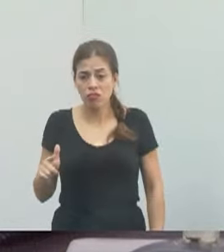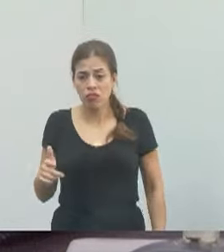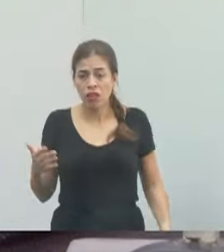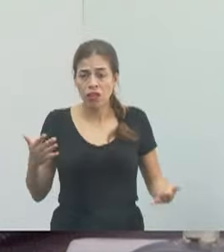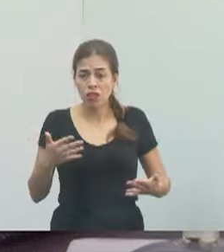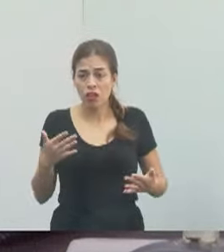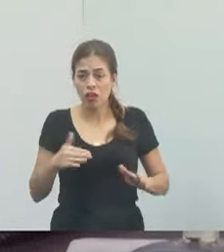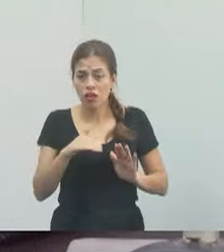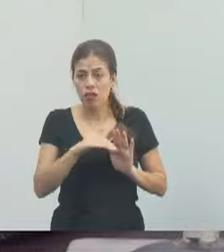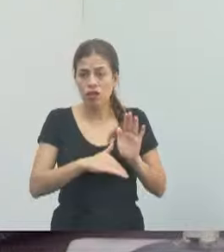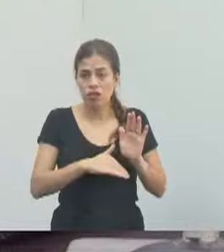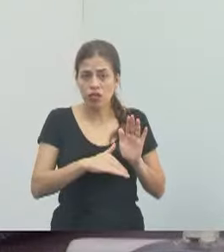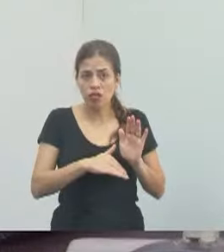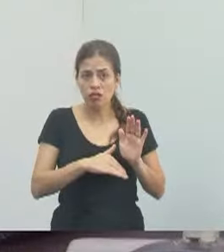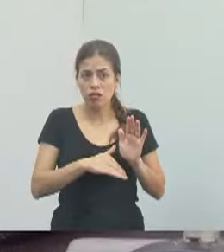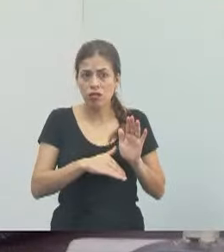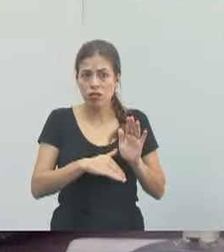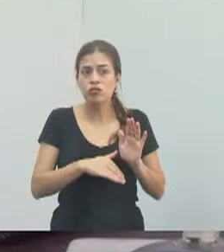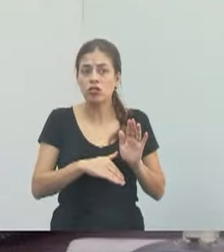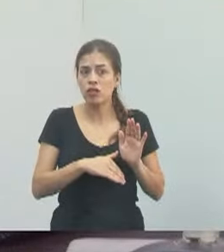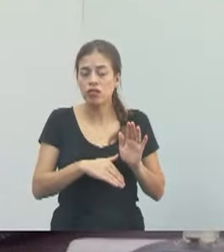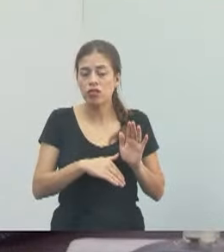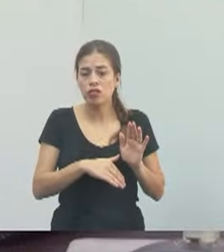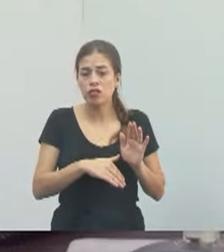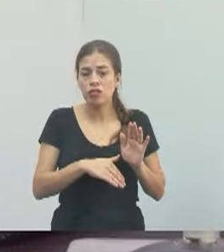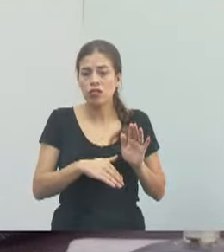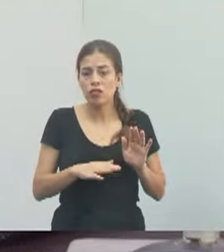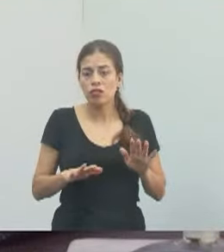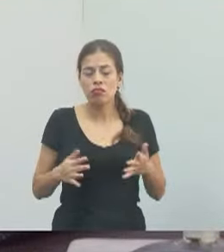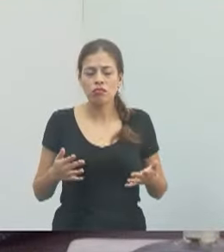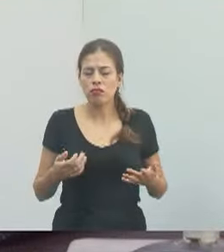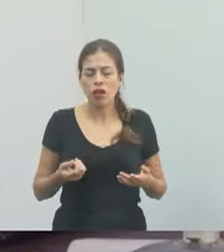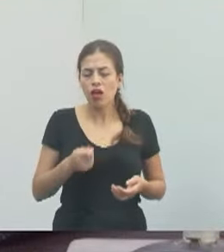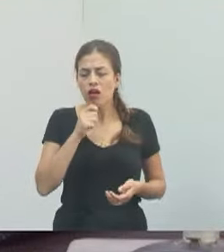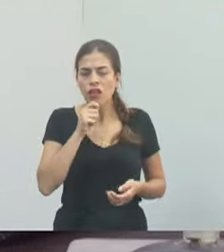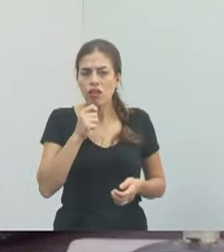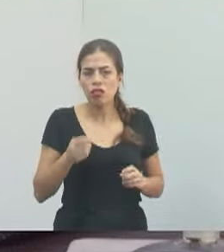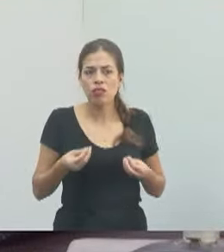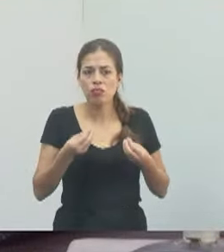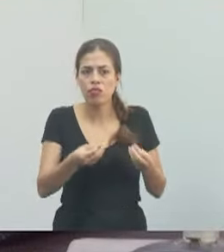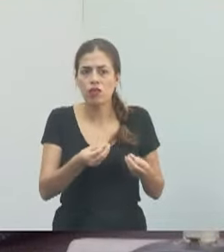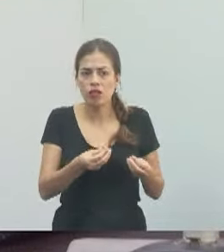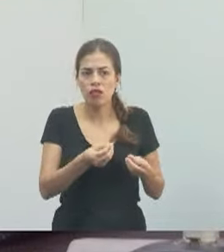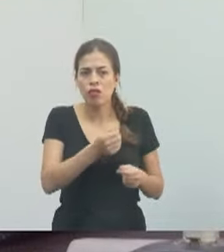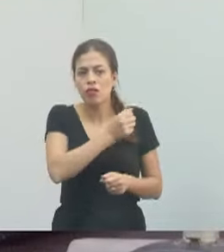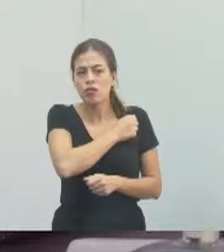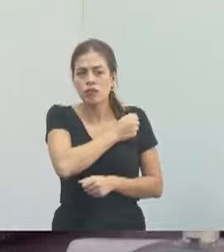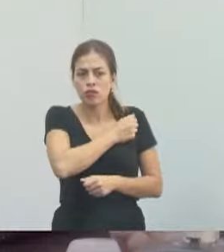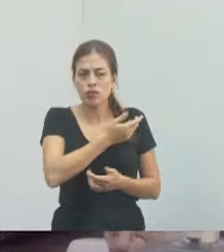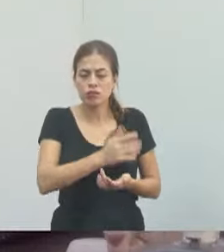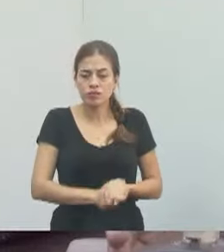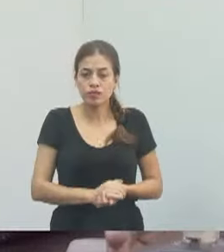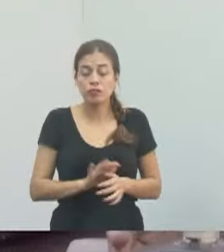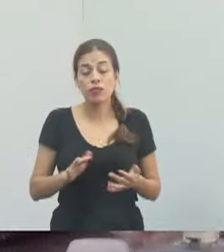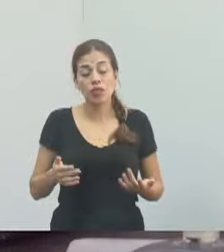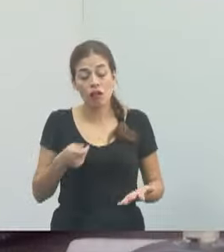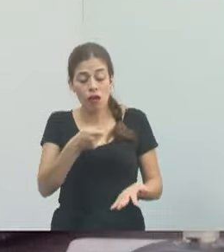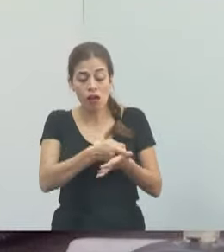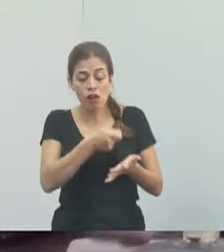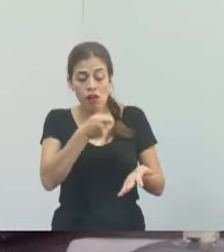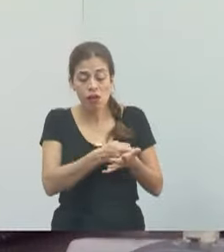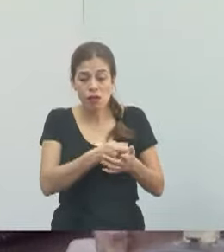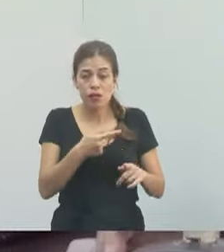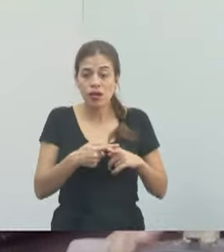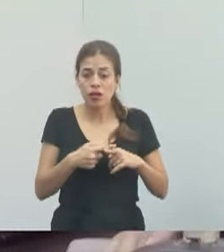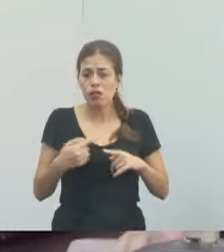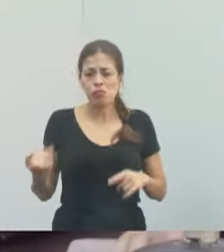tá retirando o uniforme como todo porque ainda não entregou as as crianças do nosso município então fica essa cobrança aqui porque